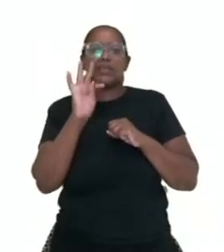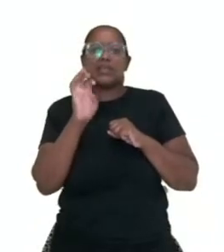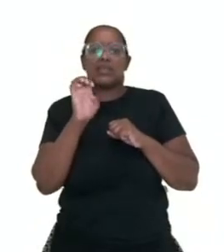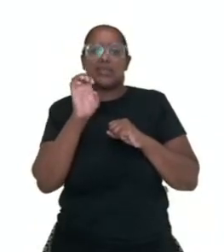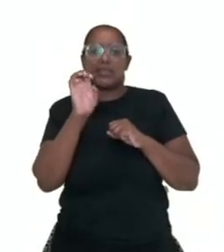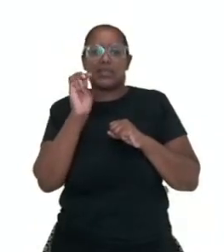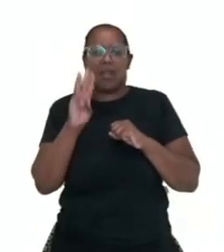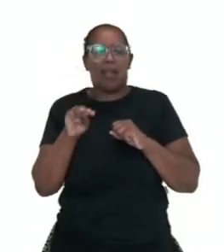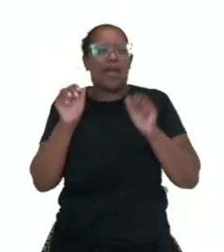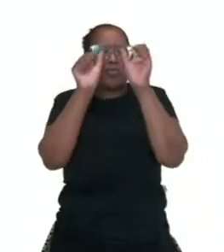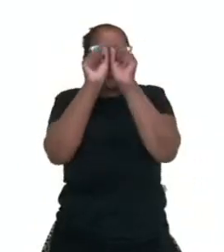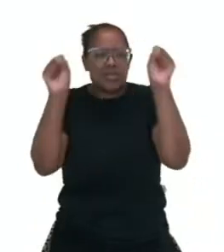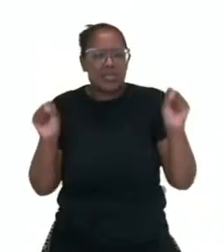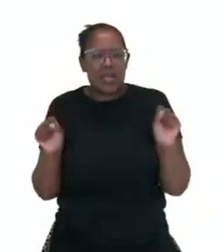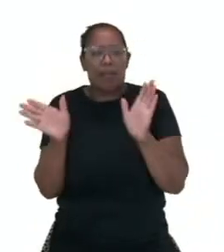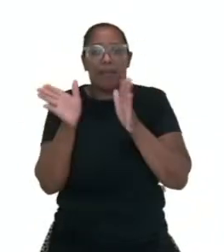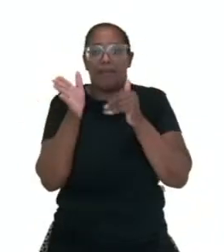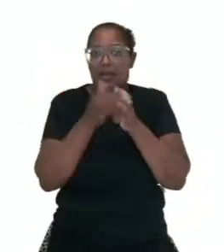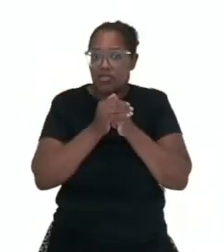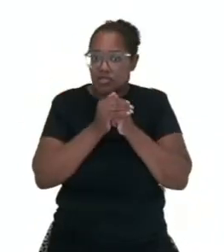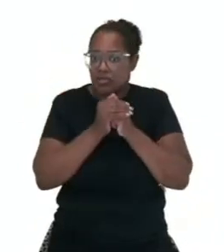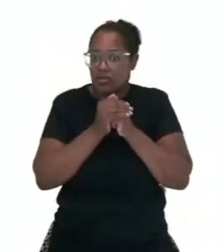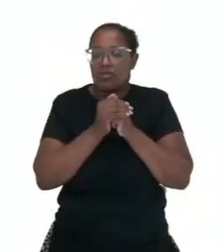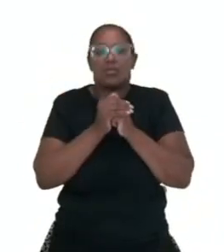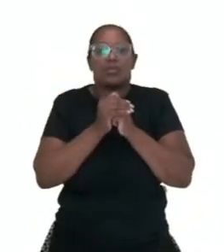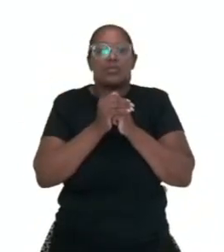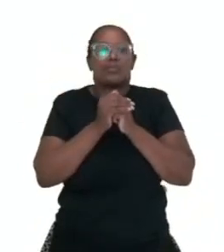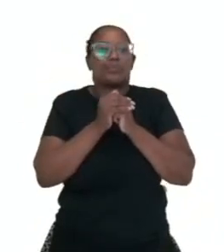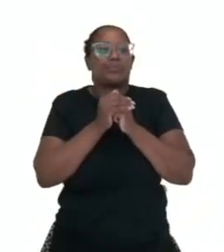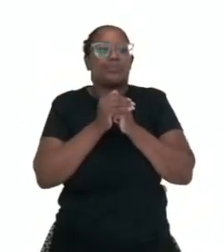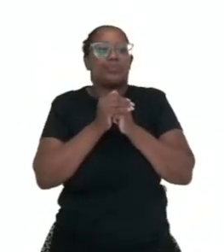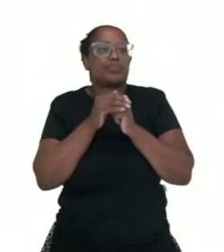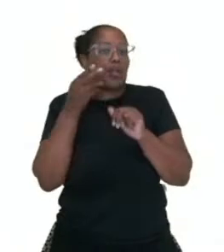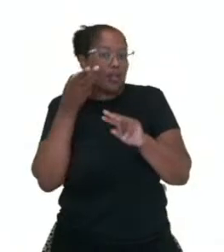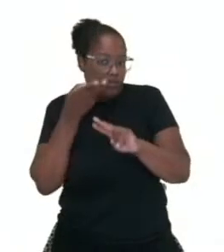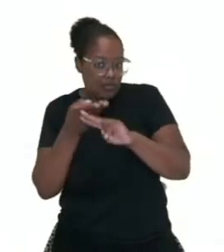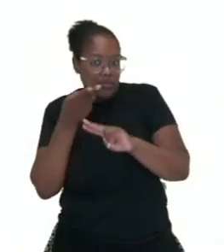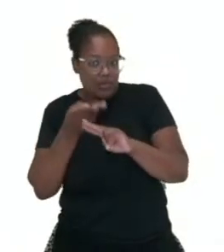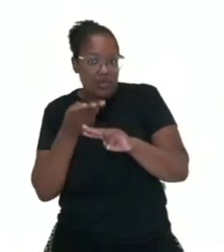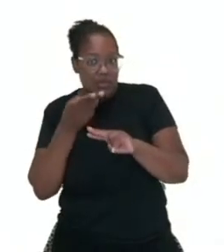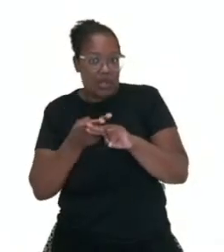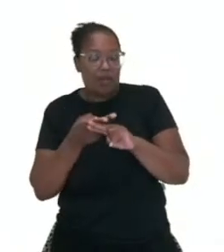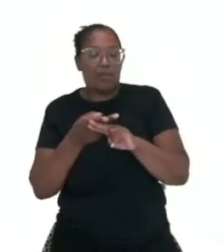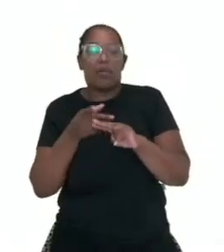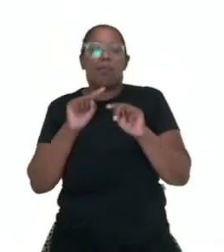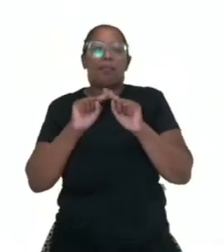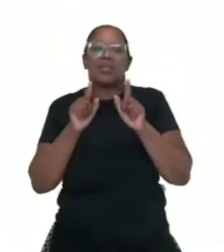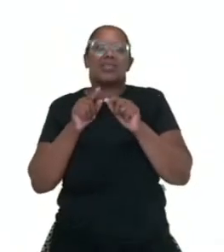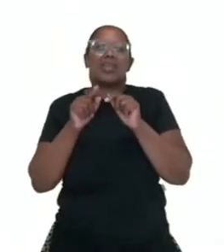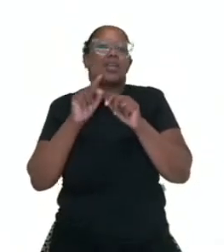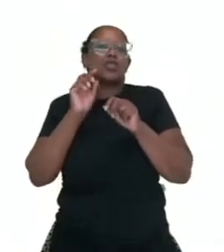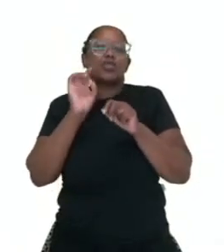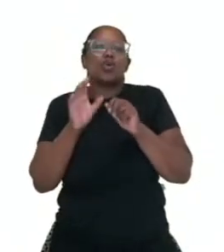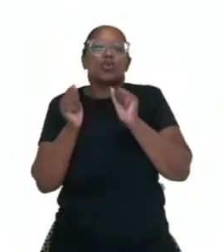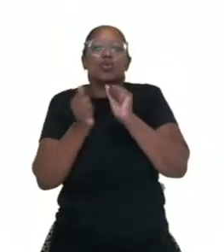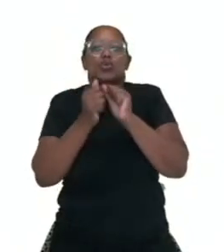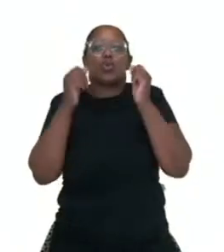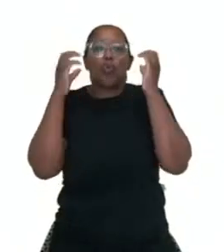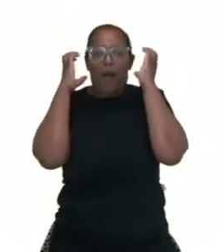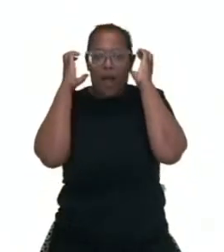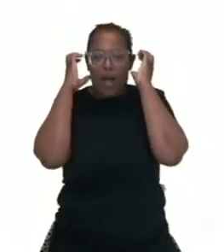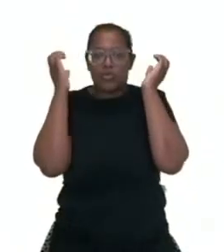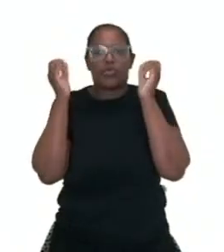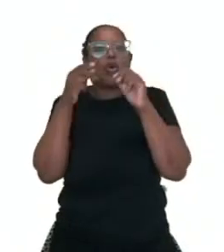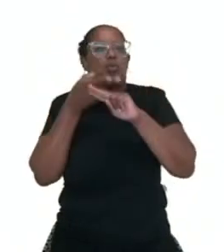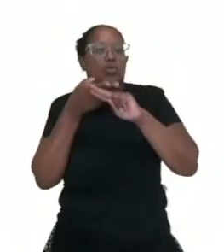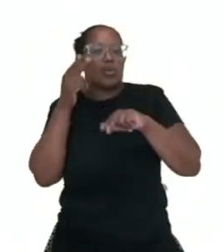de radiotelefonia, né? Os telefones, eles utilizavam ondas de rádio para se comunicar,